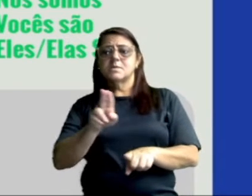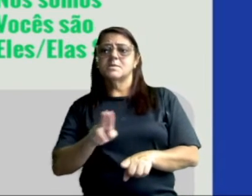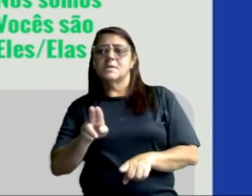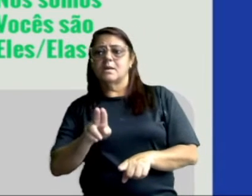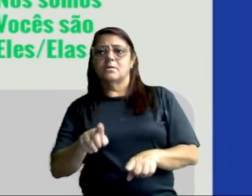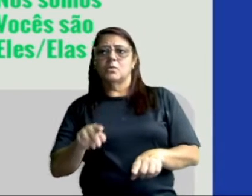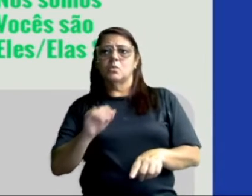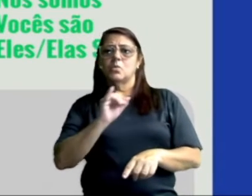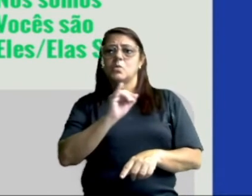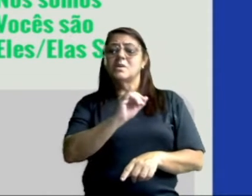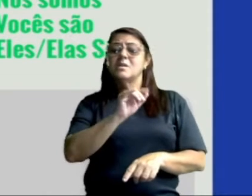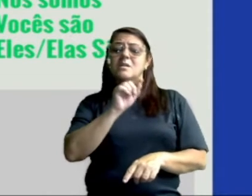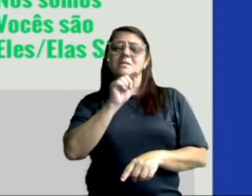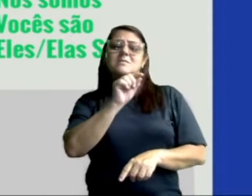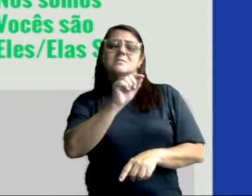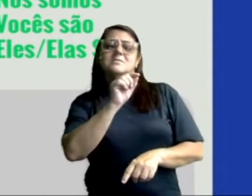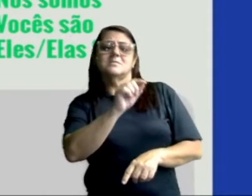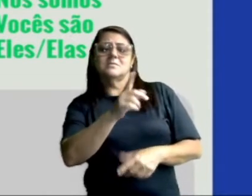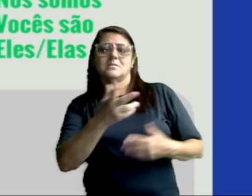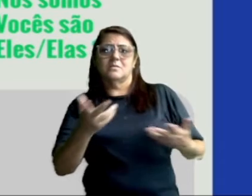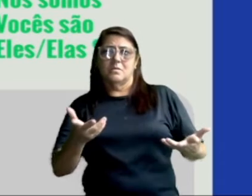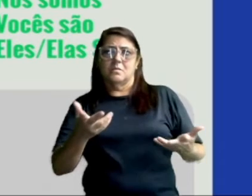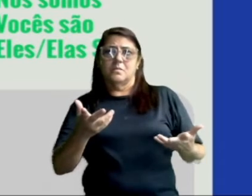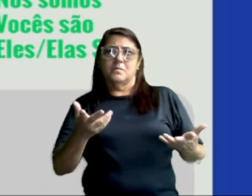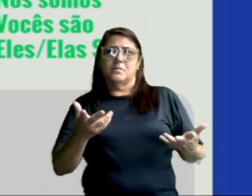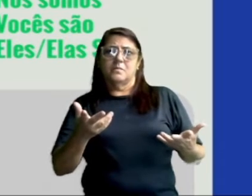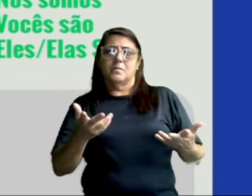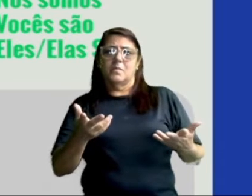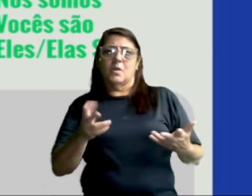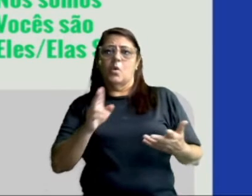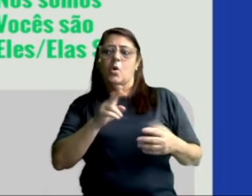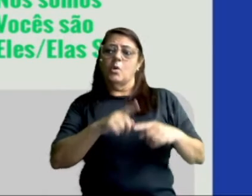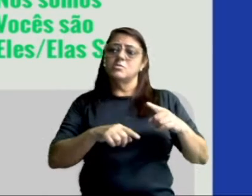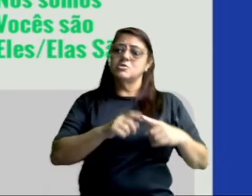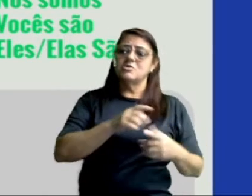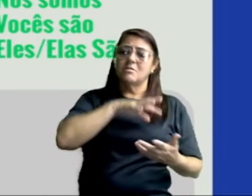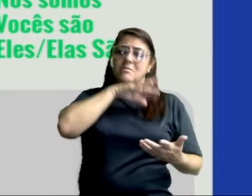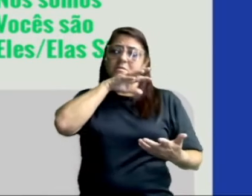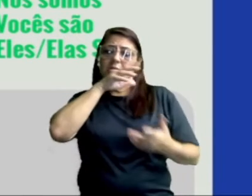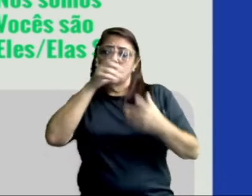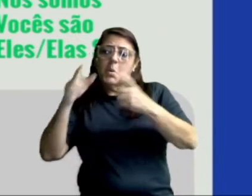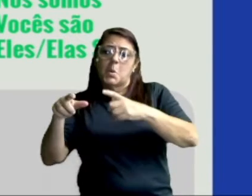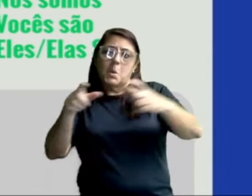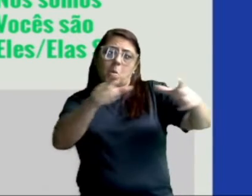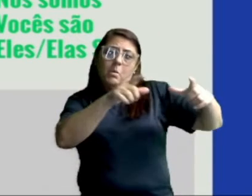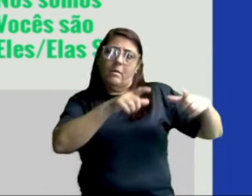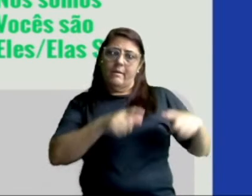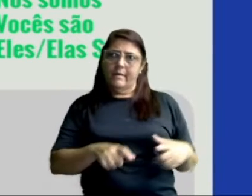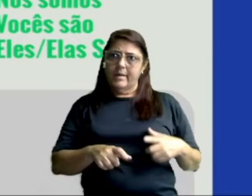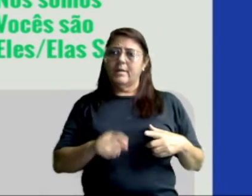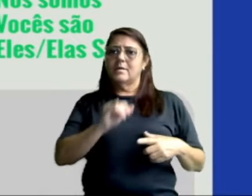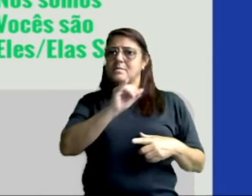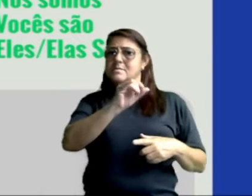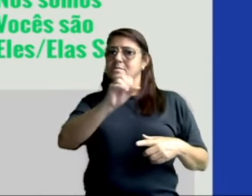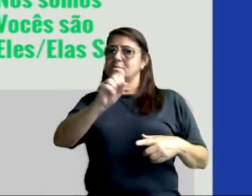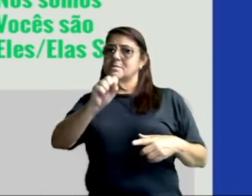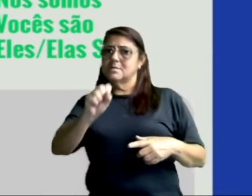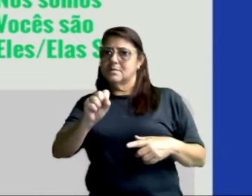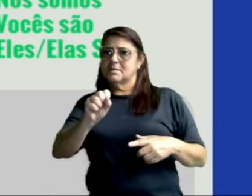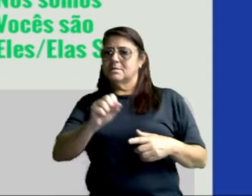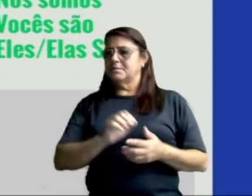como isso, tá? Já que a gente se refere a objetos, animal e lugar.